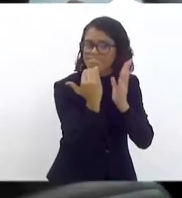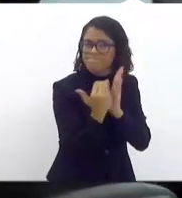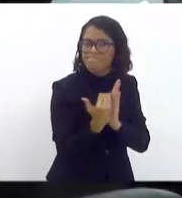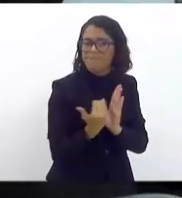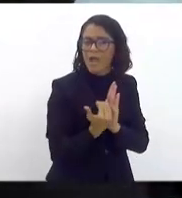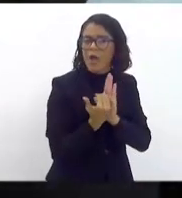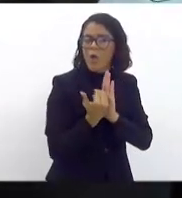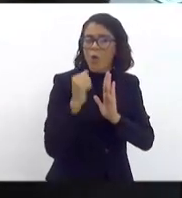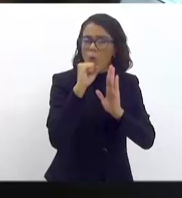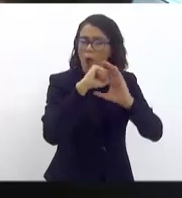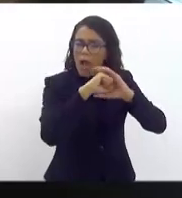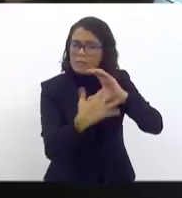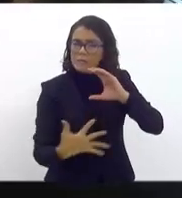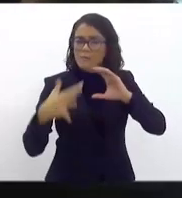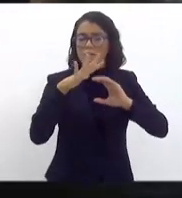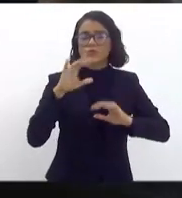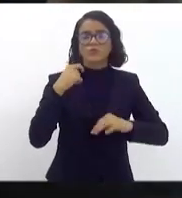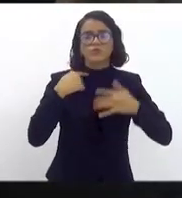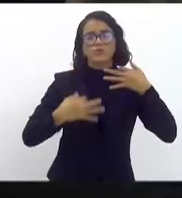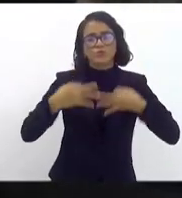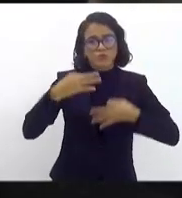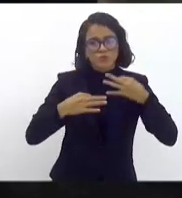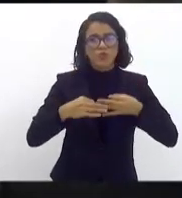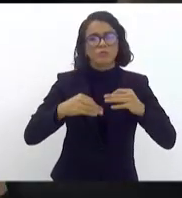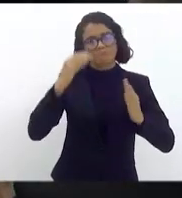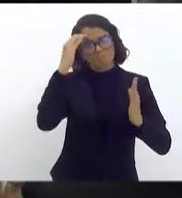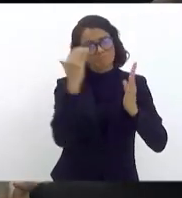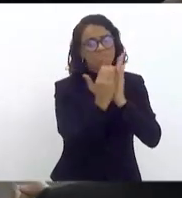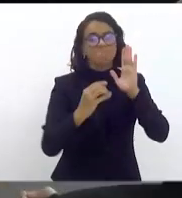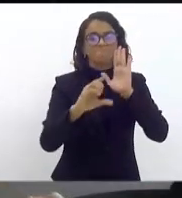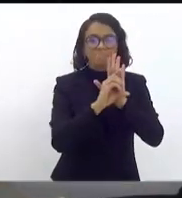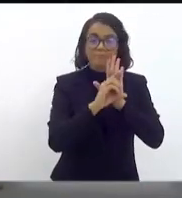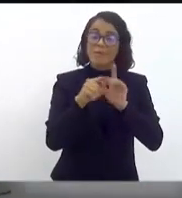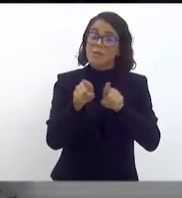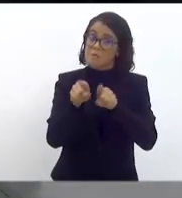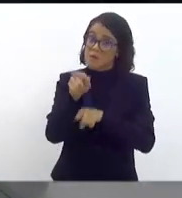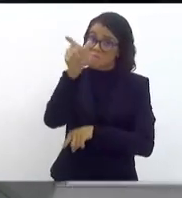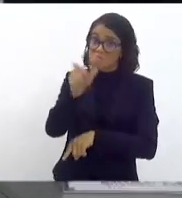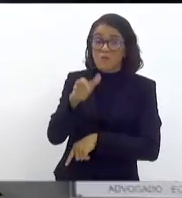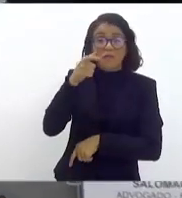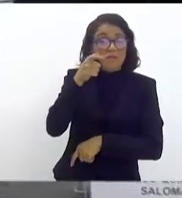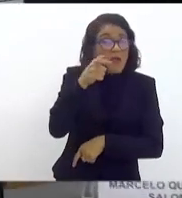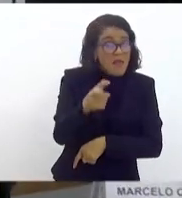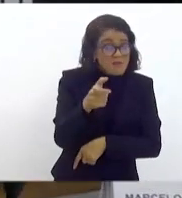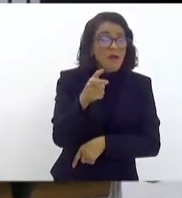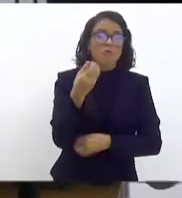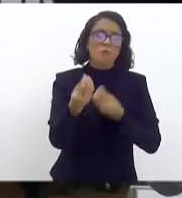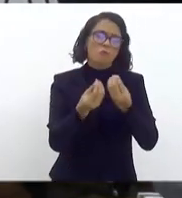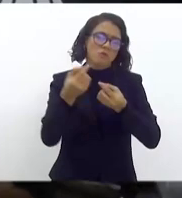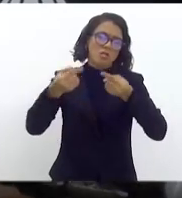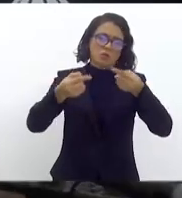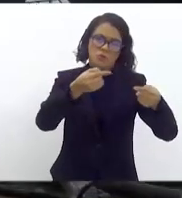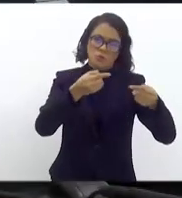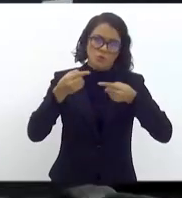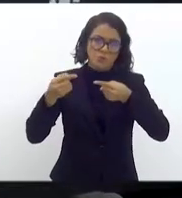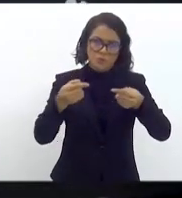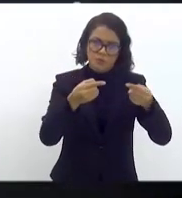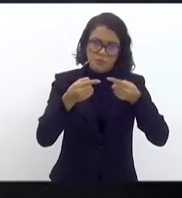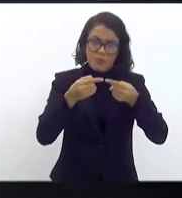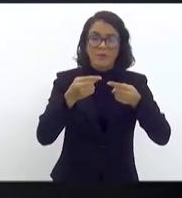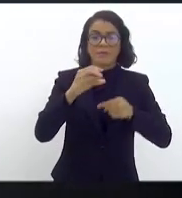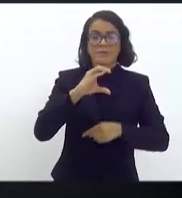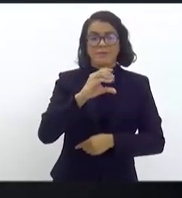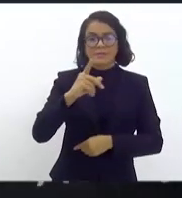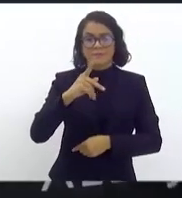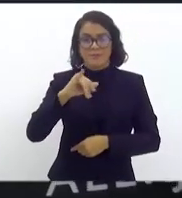legais, e também por ser interessado como parlamentar no que Vossa Excelência estão discutindo nessa